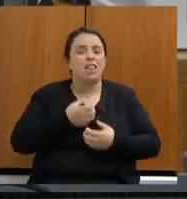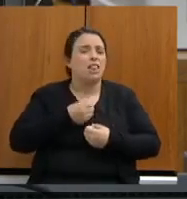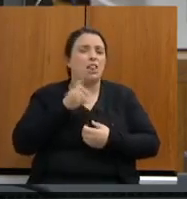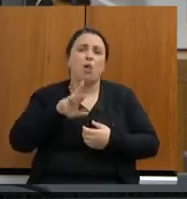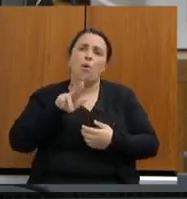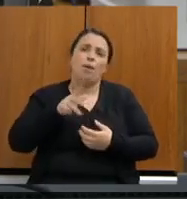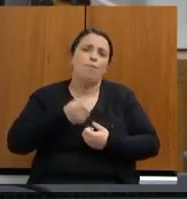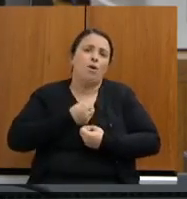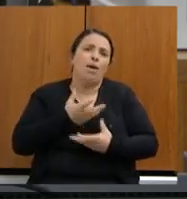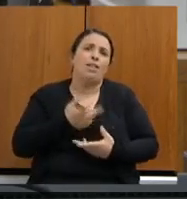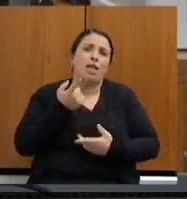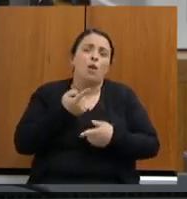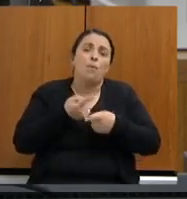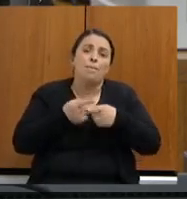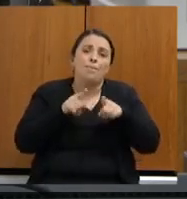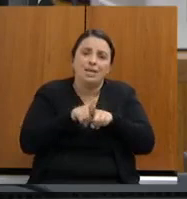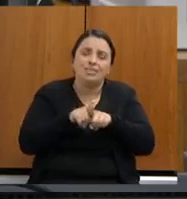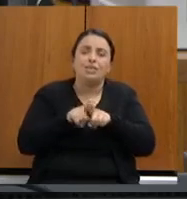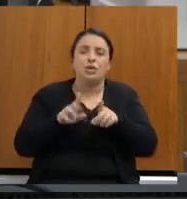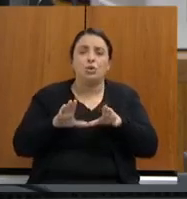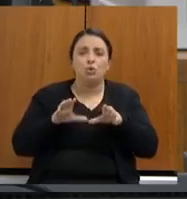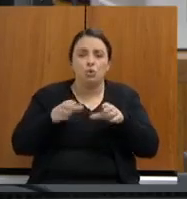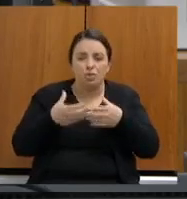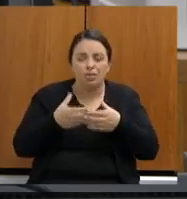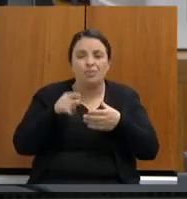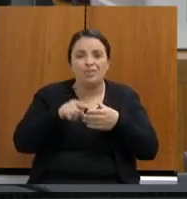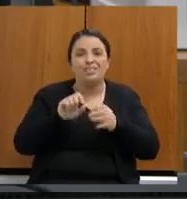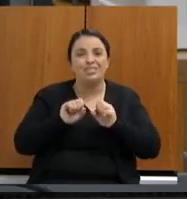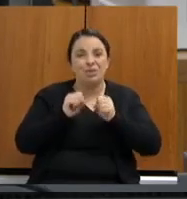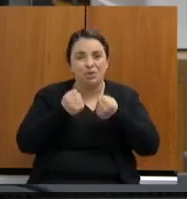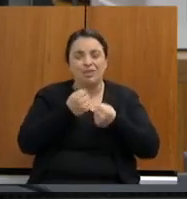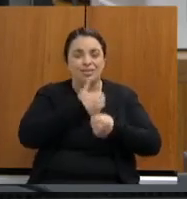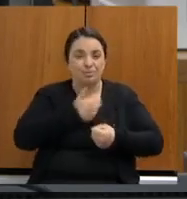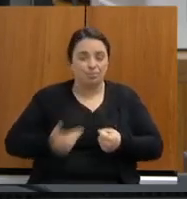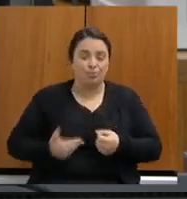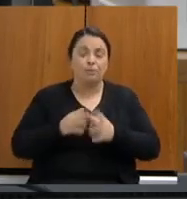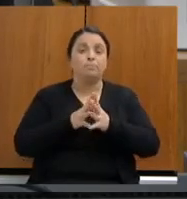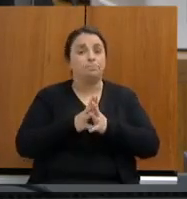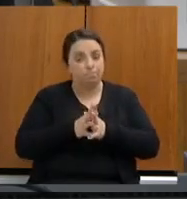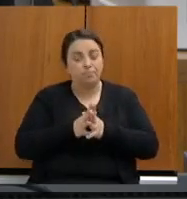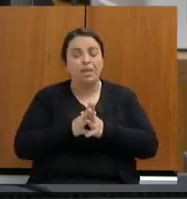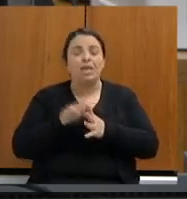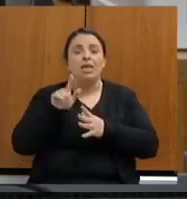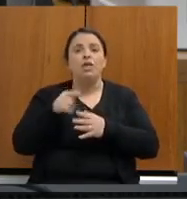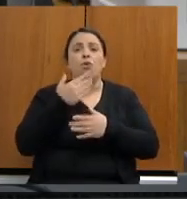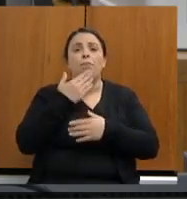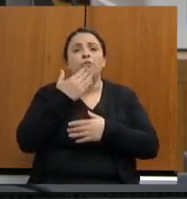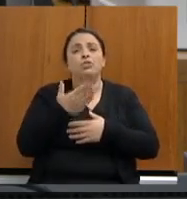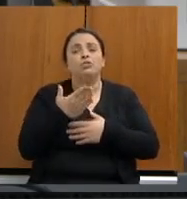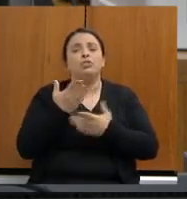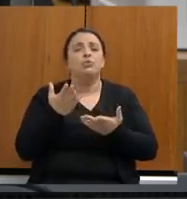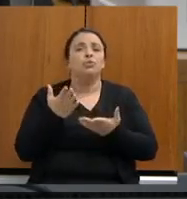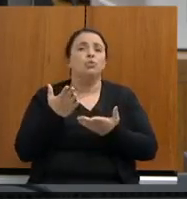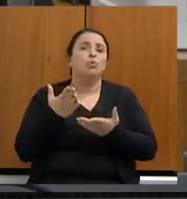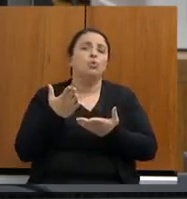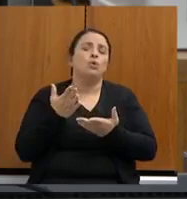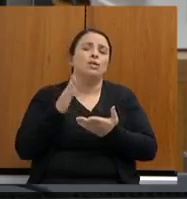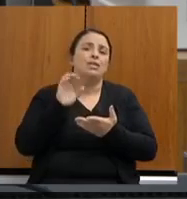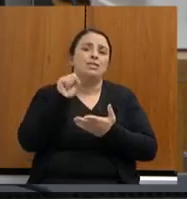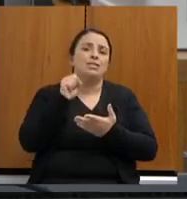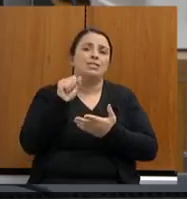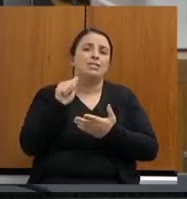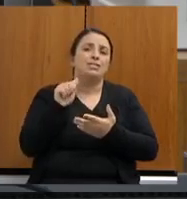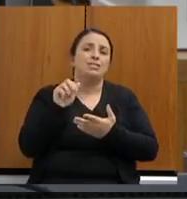Segurança Pública mas eu gostaria aqui de reforçar o pedido do sargento Rodrigues que a gente sabe o secretário do posicionamento do